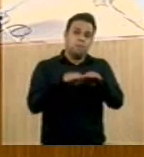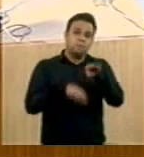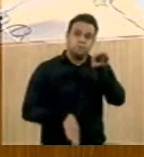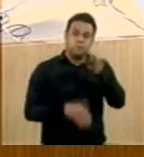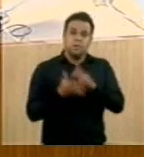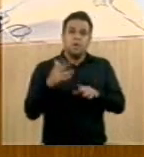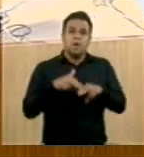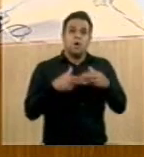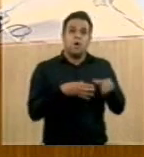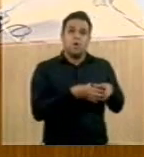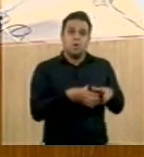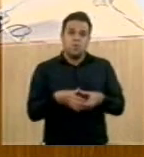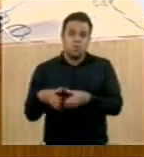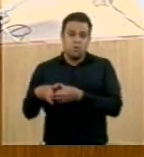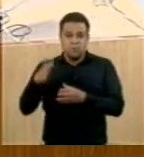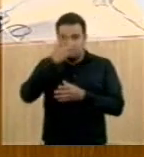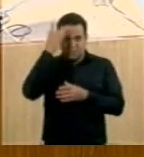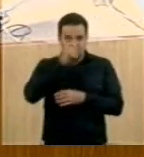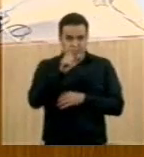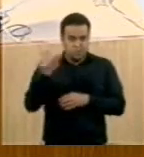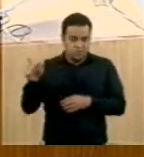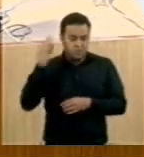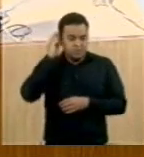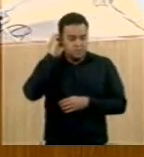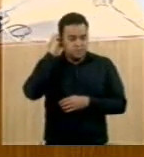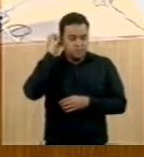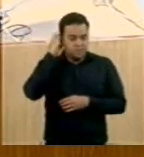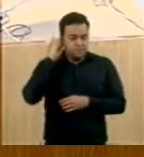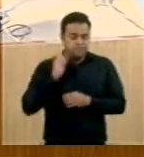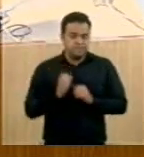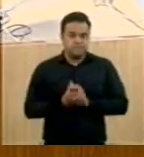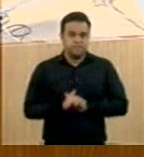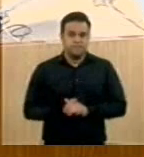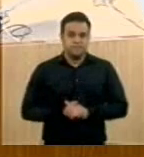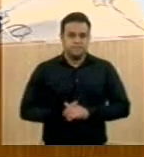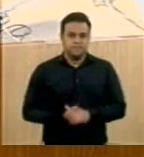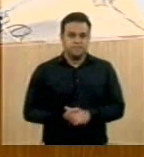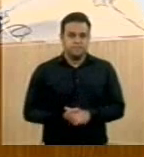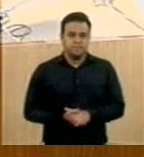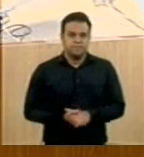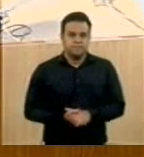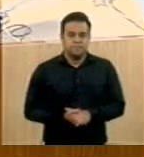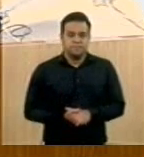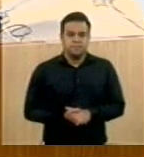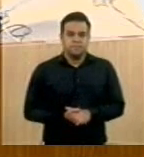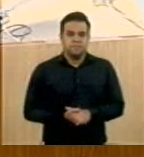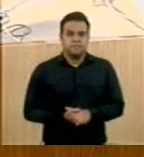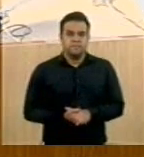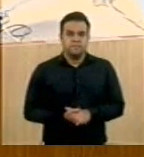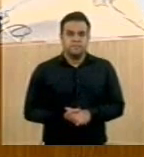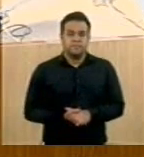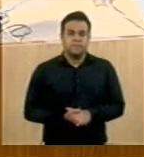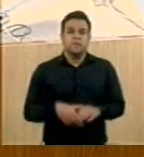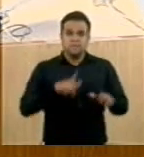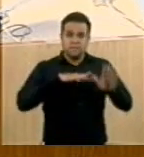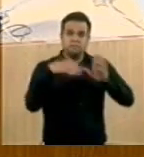categorias de indivíduos. E aqui cito, caso que está mencionado na obra